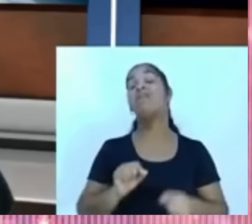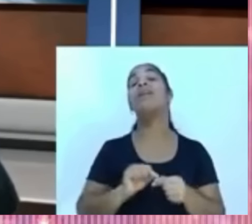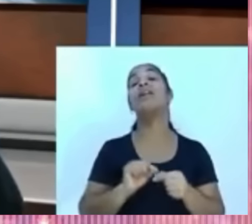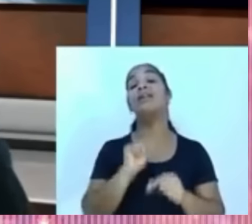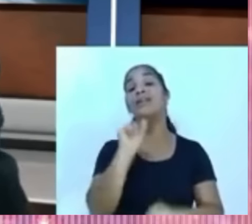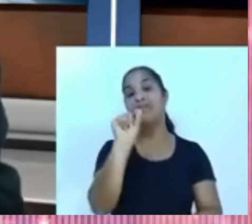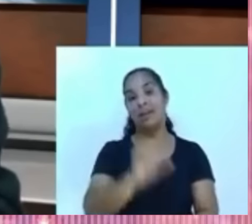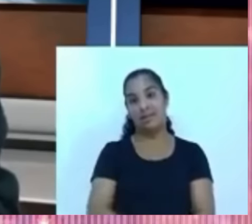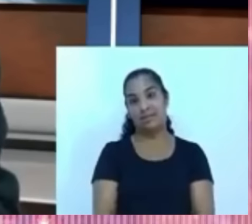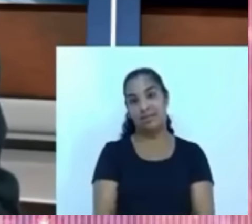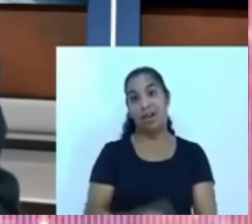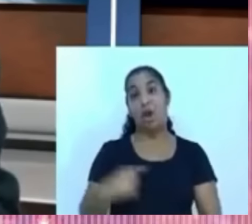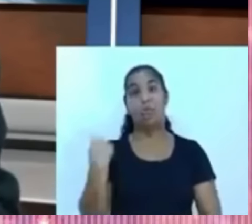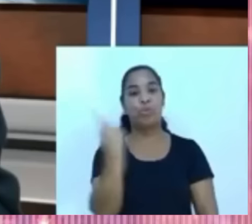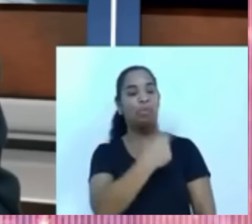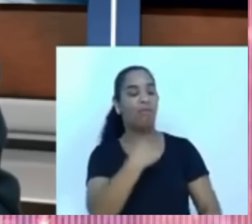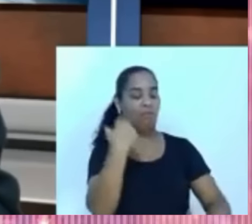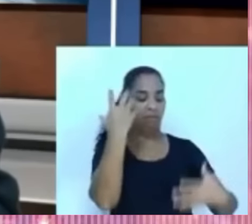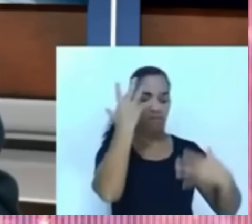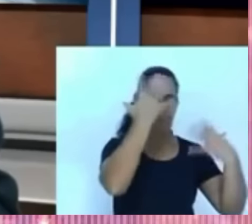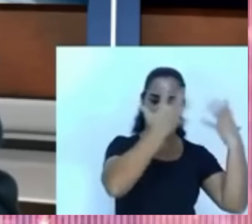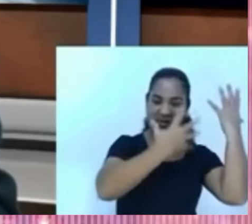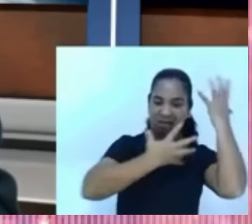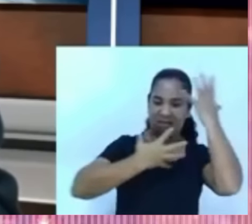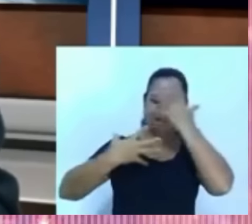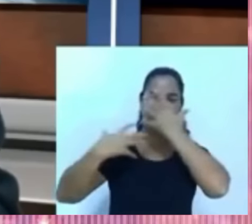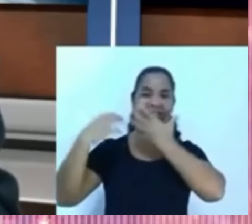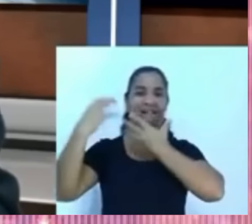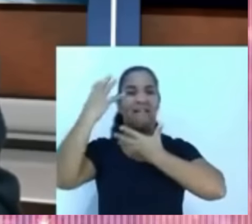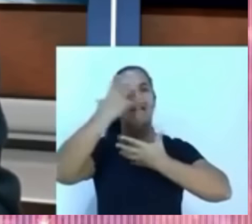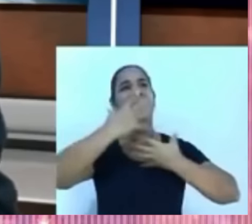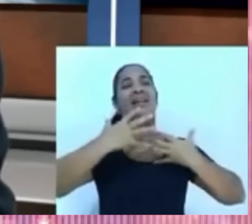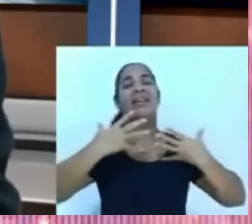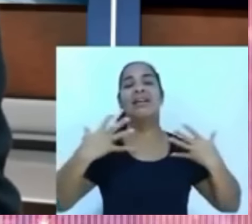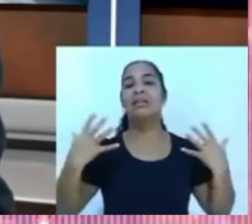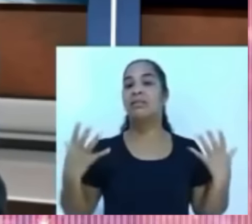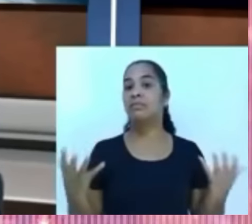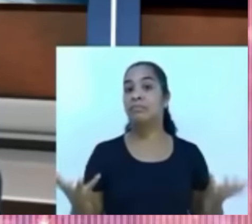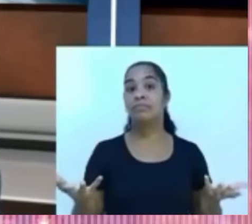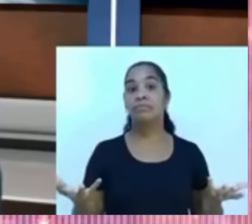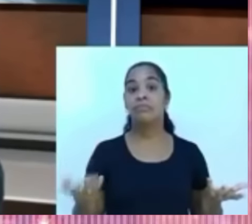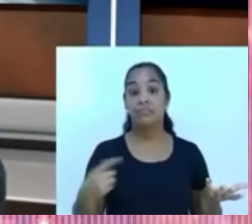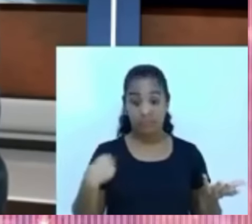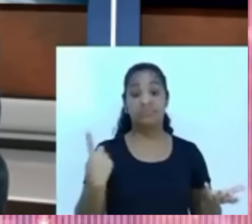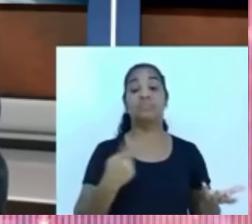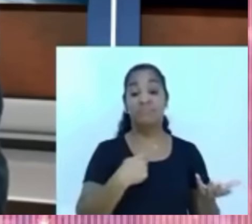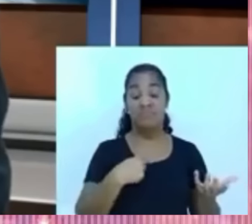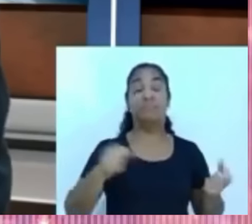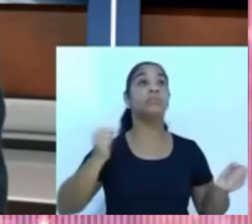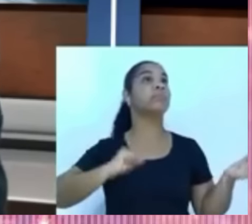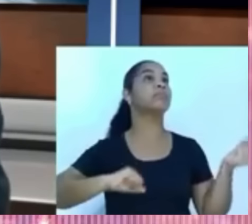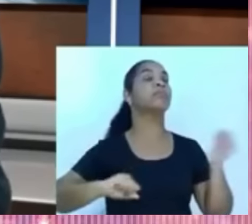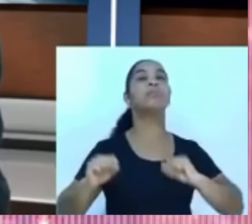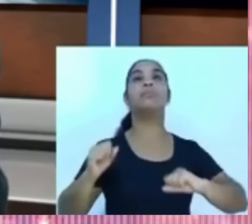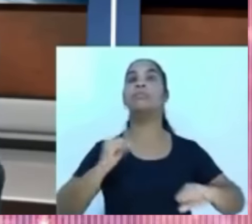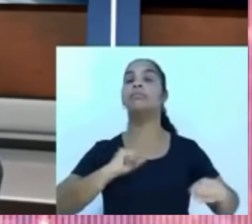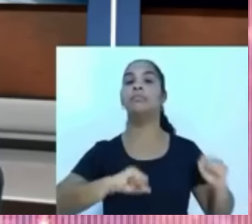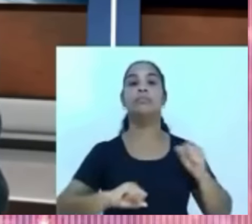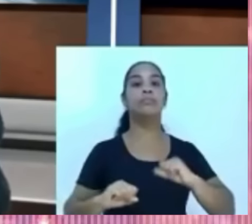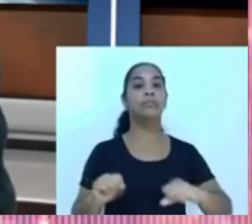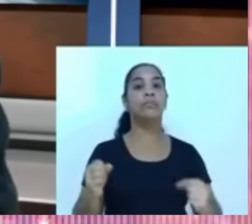estamos aturdidos sem nenhuma sombra de dúvida estamos ansiosos estamos